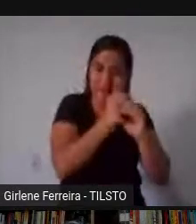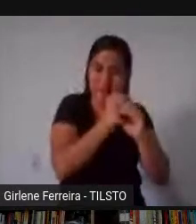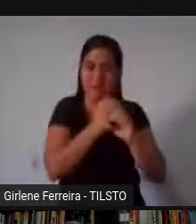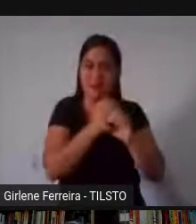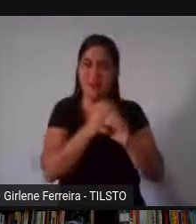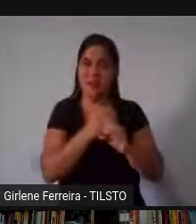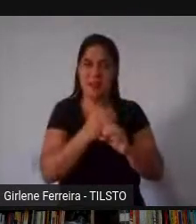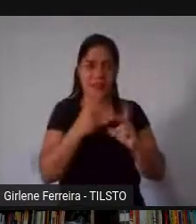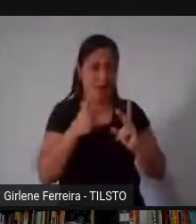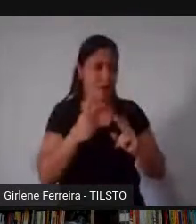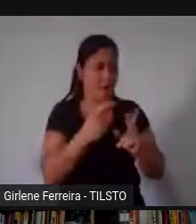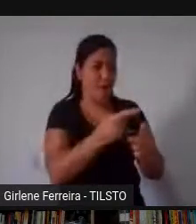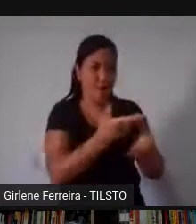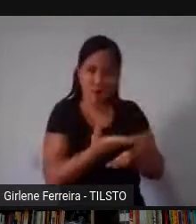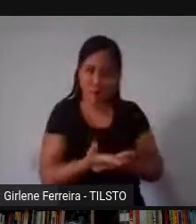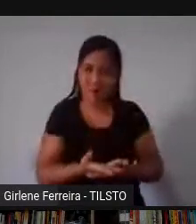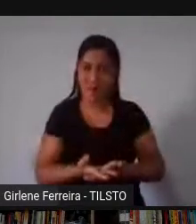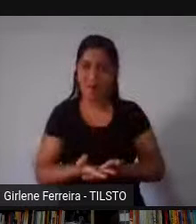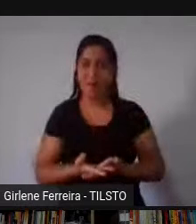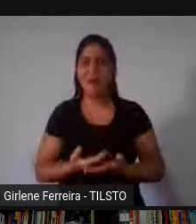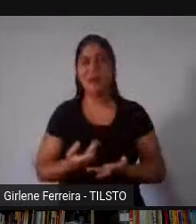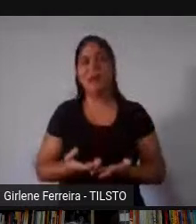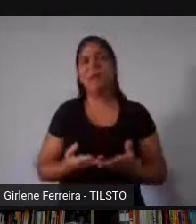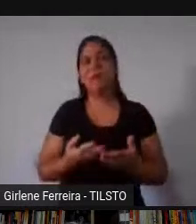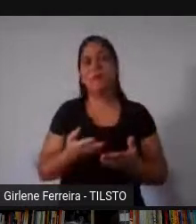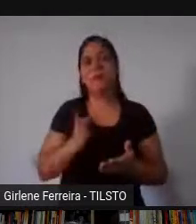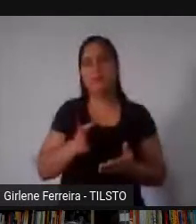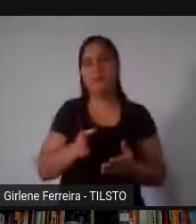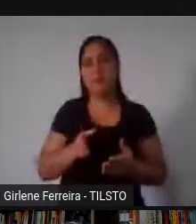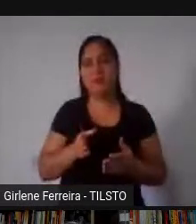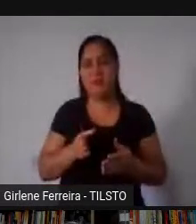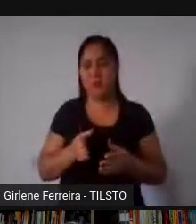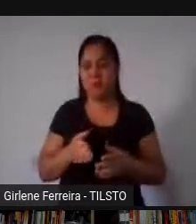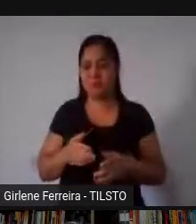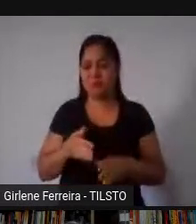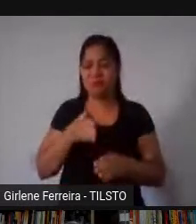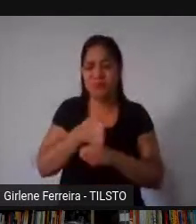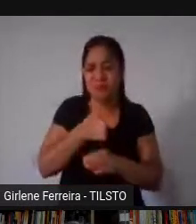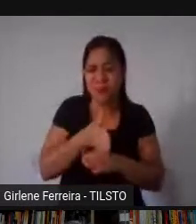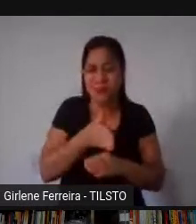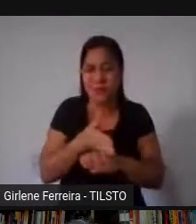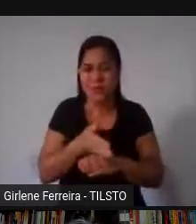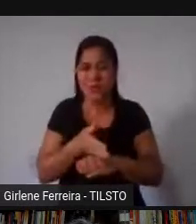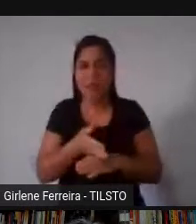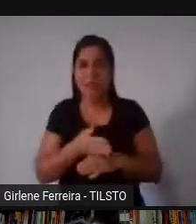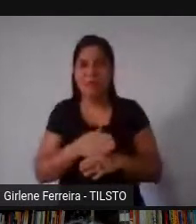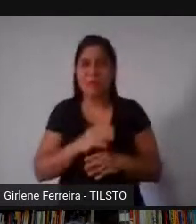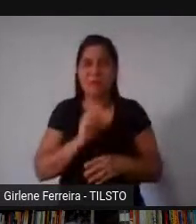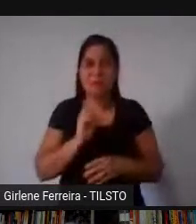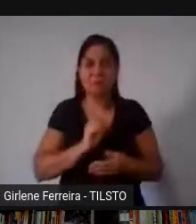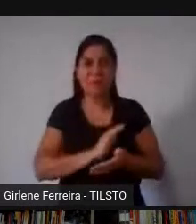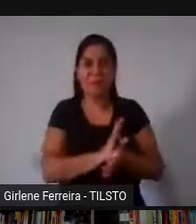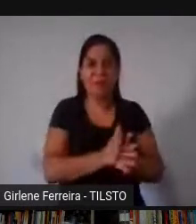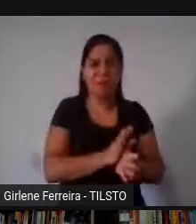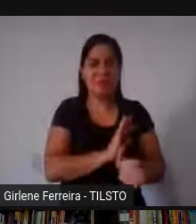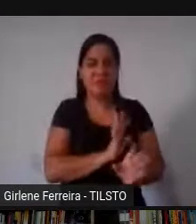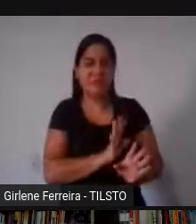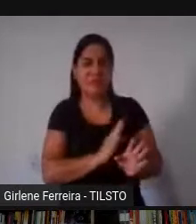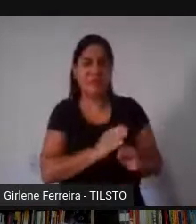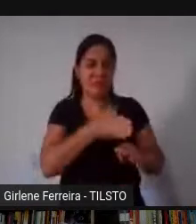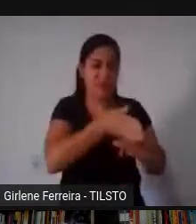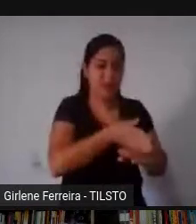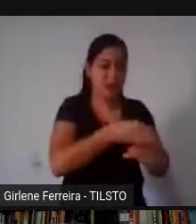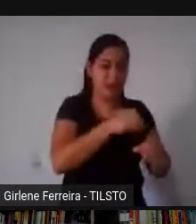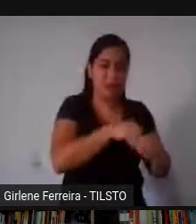várias coisas no departamento de matemática da UFPR. Então, existia esse meio, essa discriminação ali nos períodos iniciais do curso, né? E o